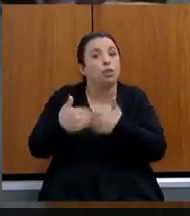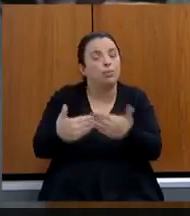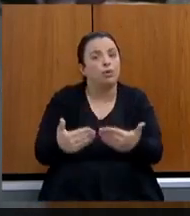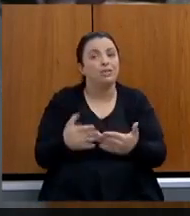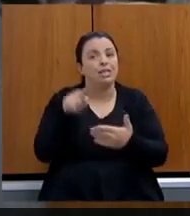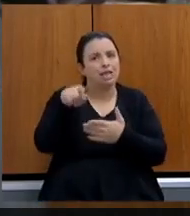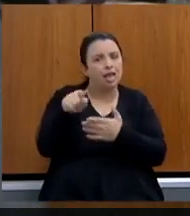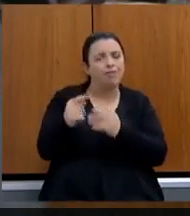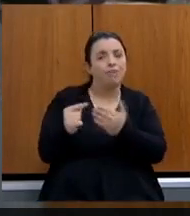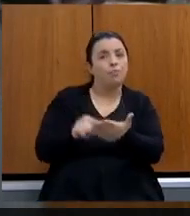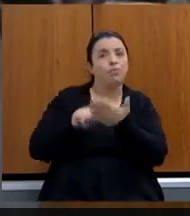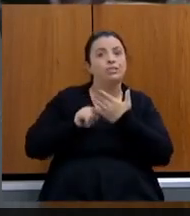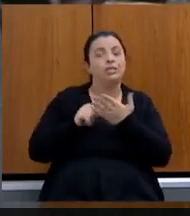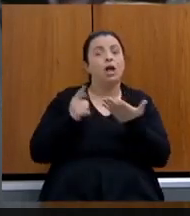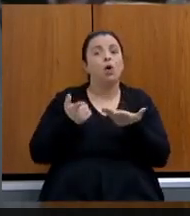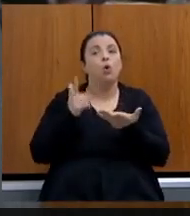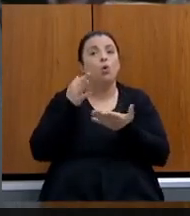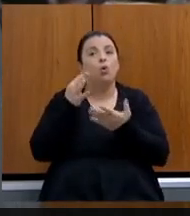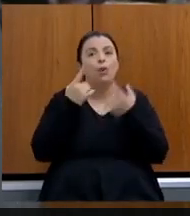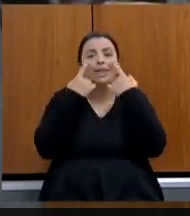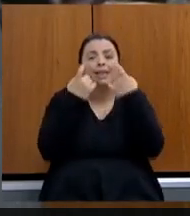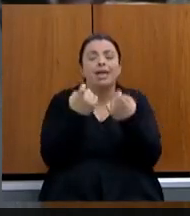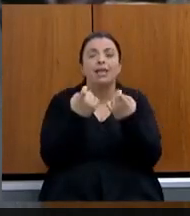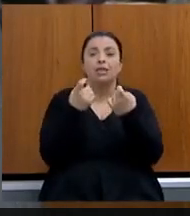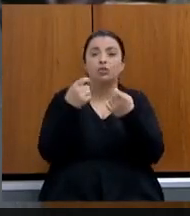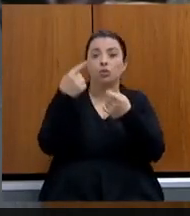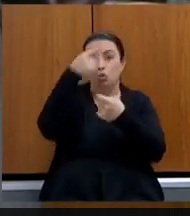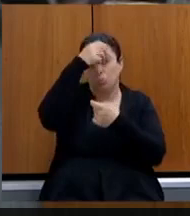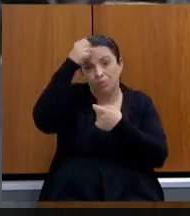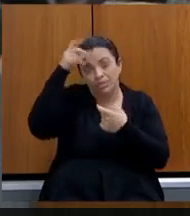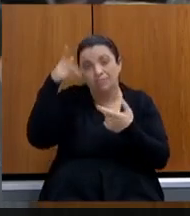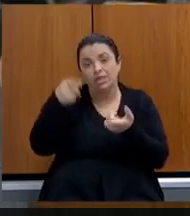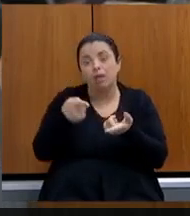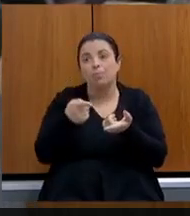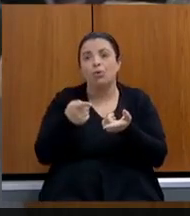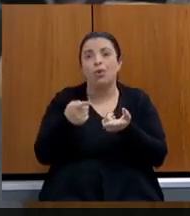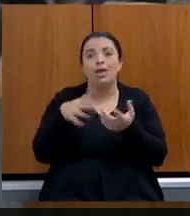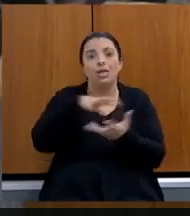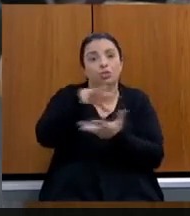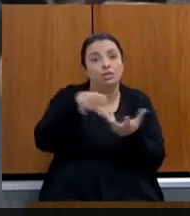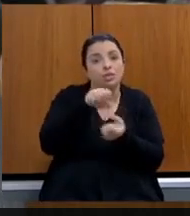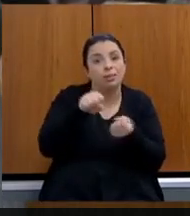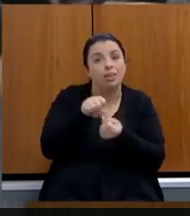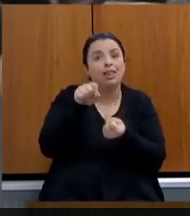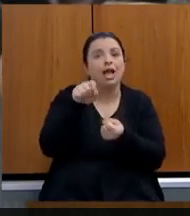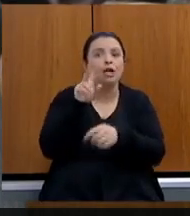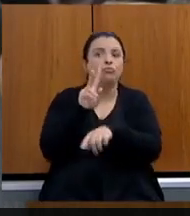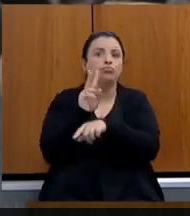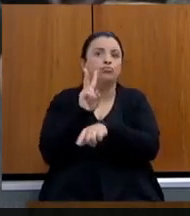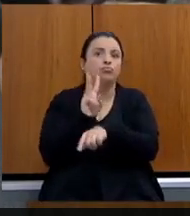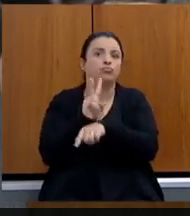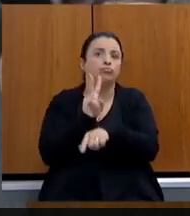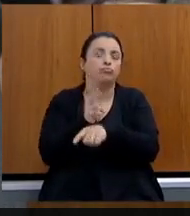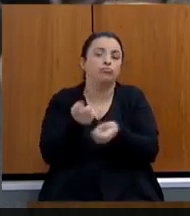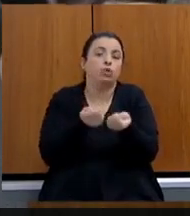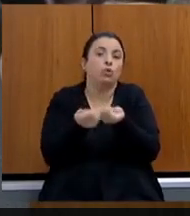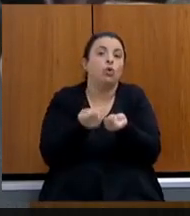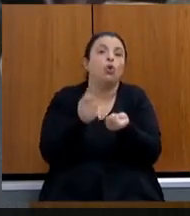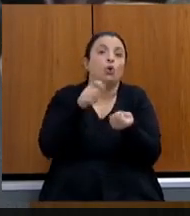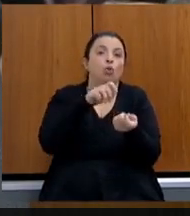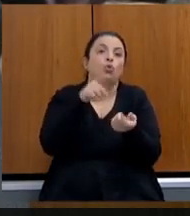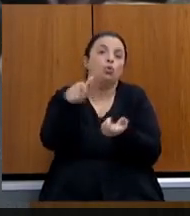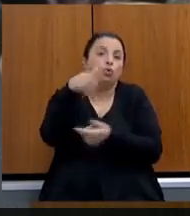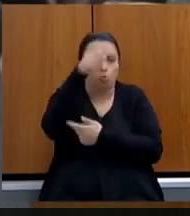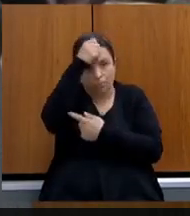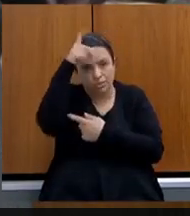é o endereço do município EA sustentabilidade do financeiro do município para tanto né então eu acho que respeito